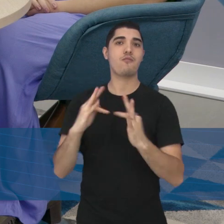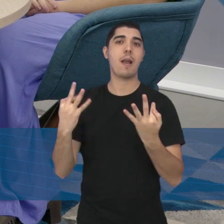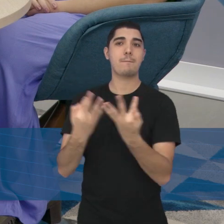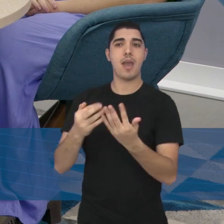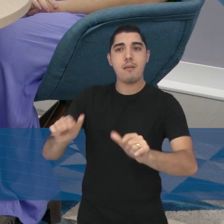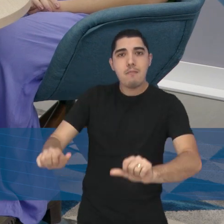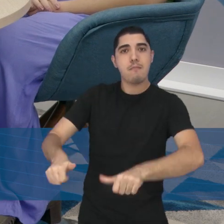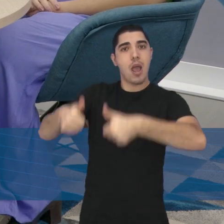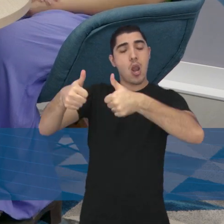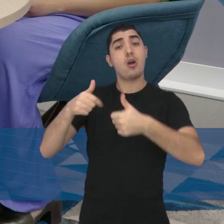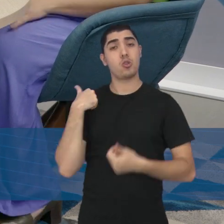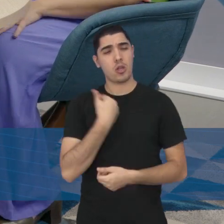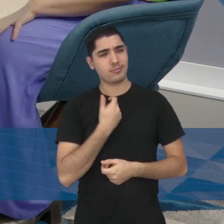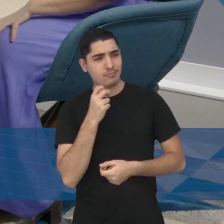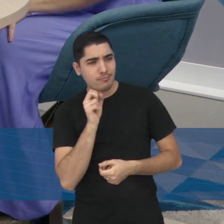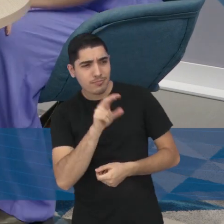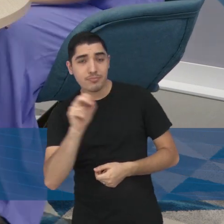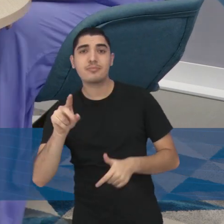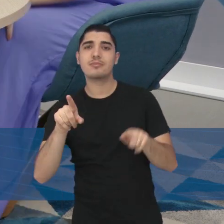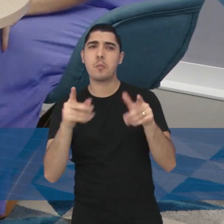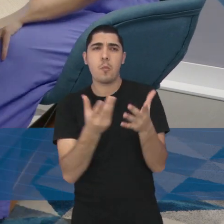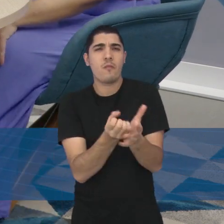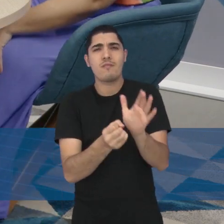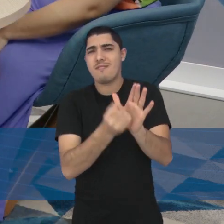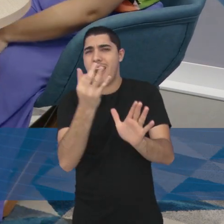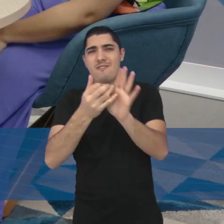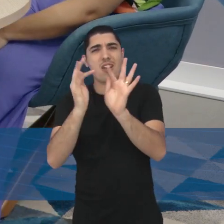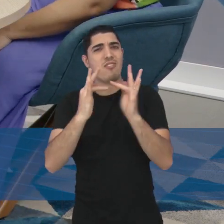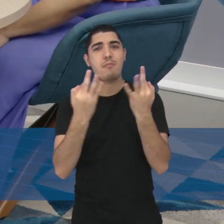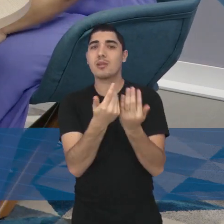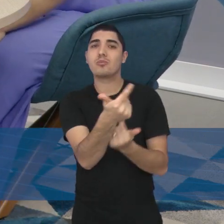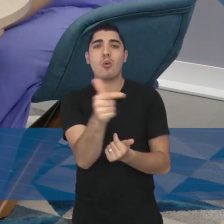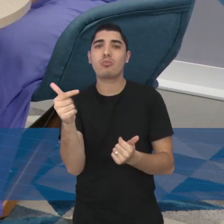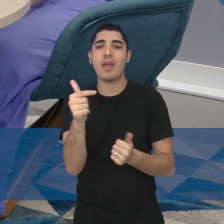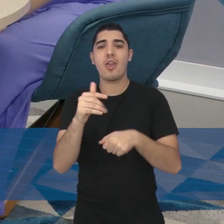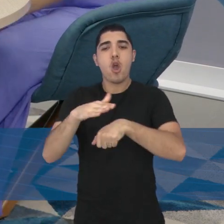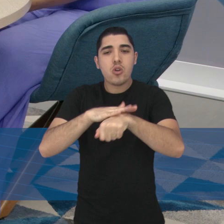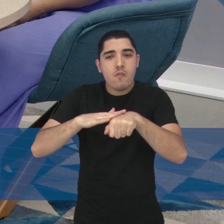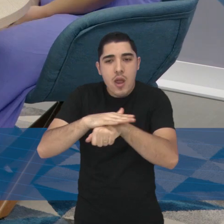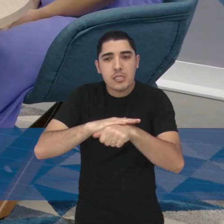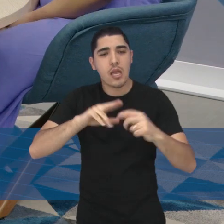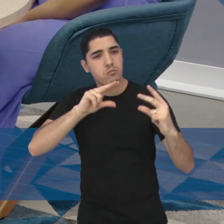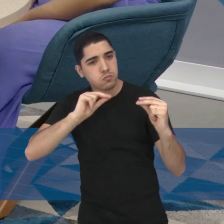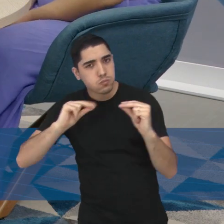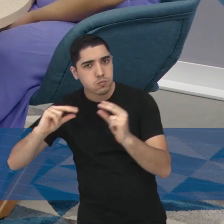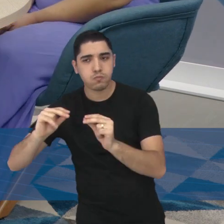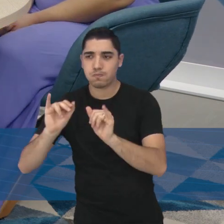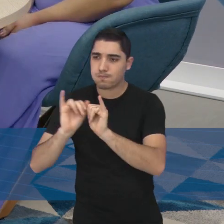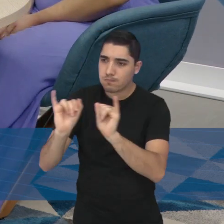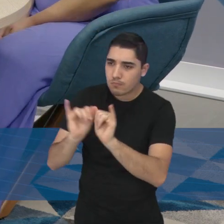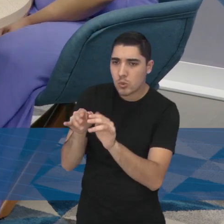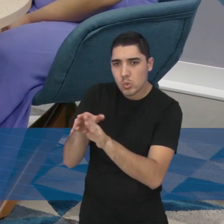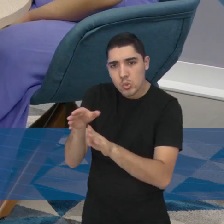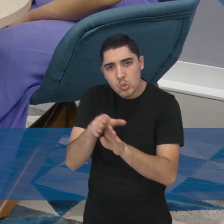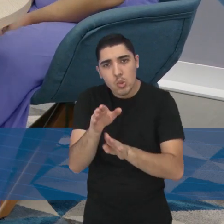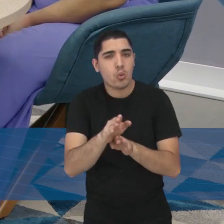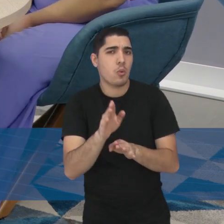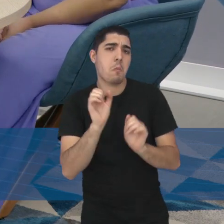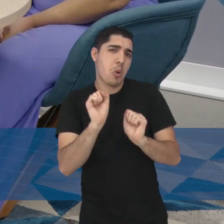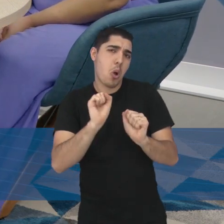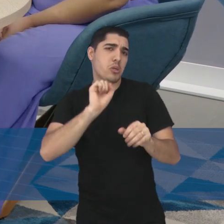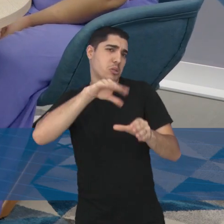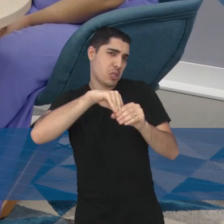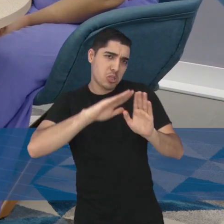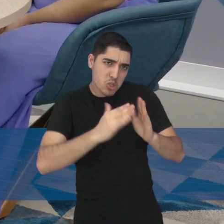diálogos, né? A gente sabe que muitas famílias não têm esse diálogo, né, de estar conversando ou ser falado em escola, que seja,